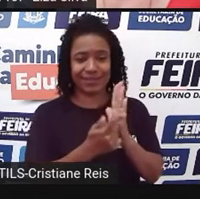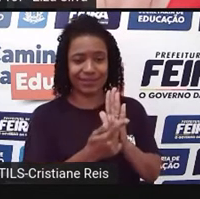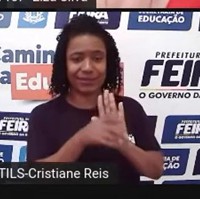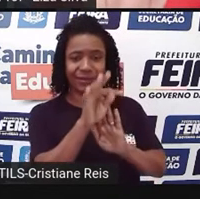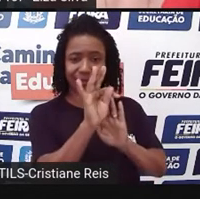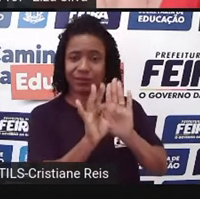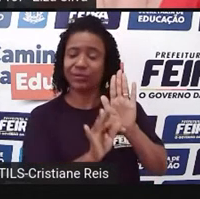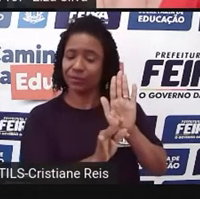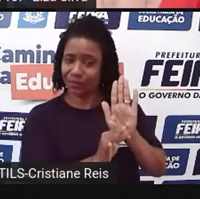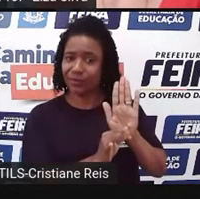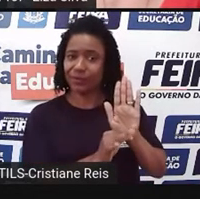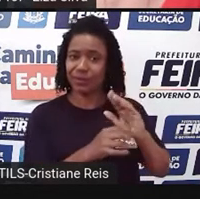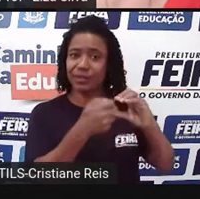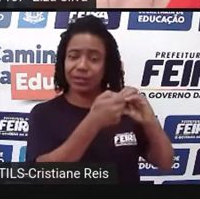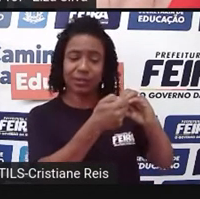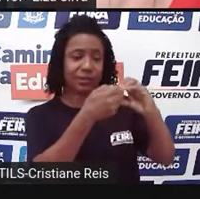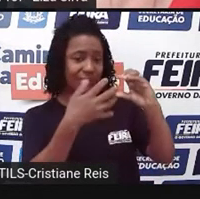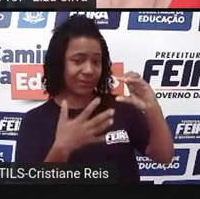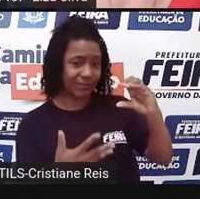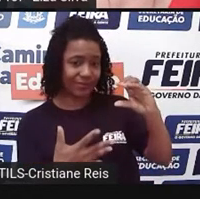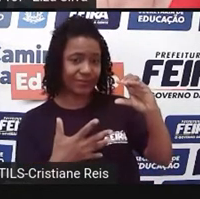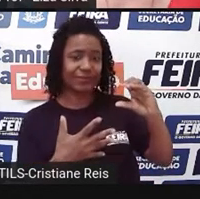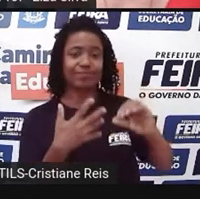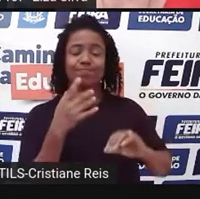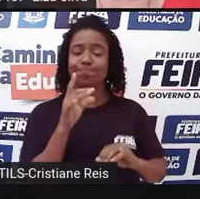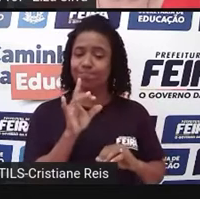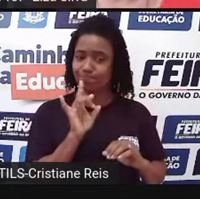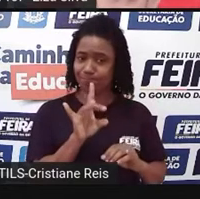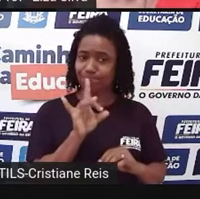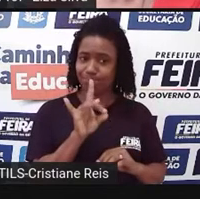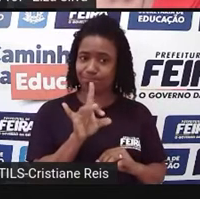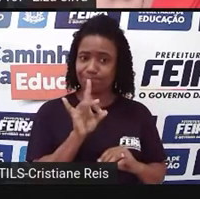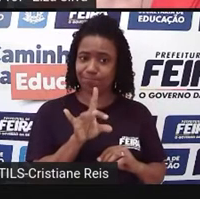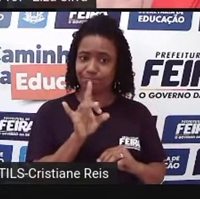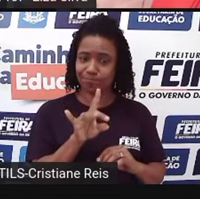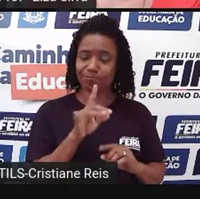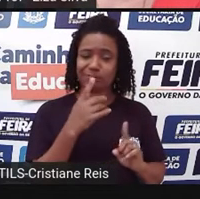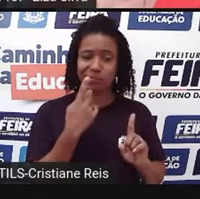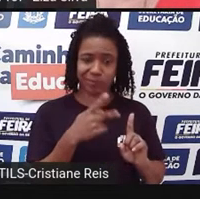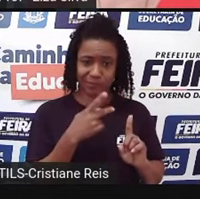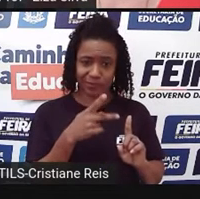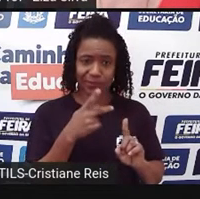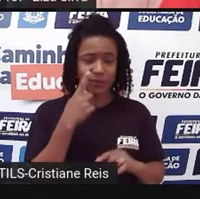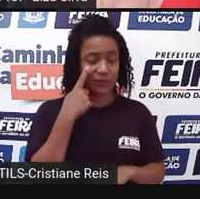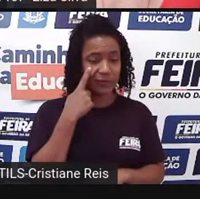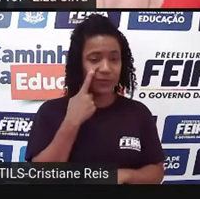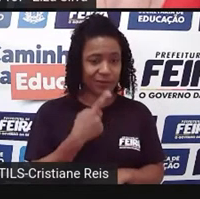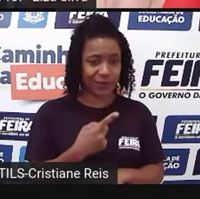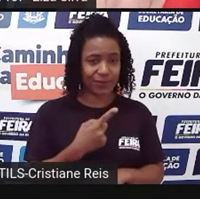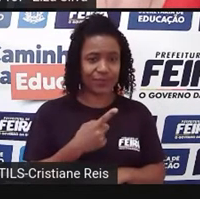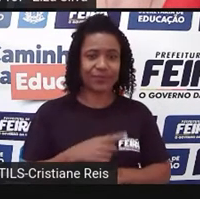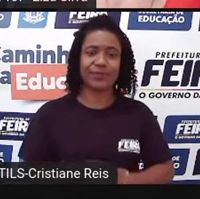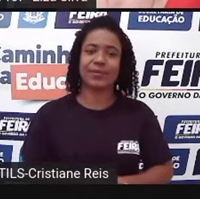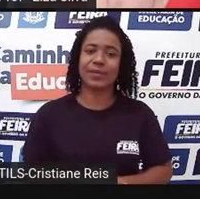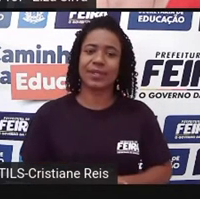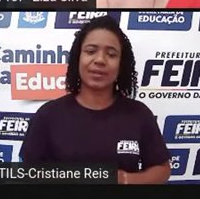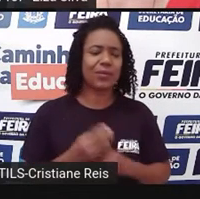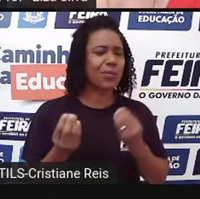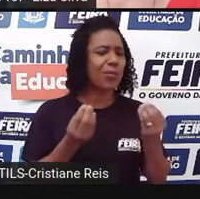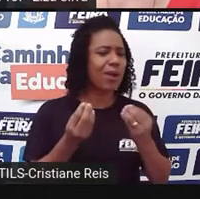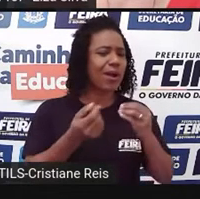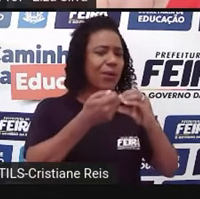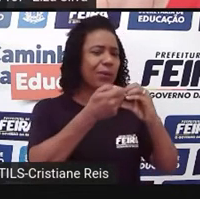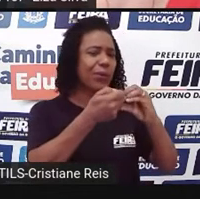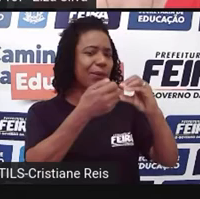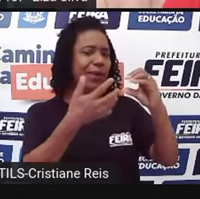todos os outros ele tem características específicas Então vamos juntos conhecer características